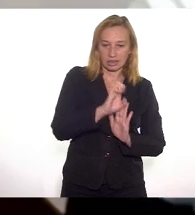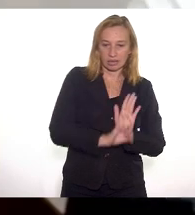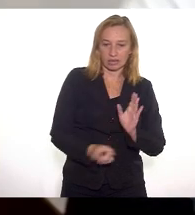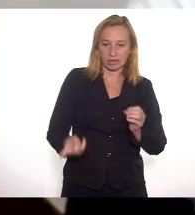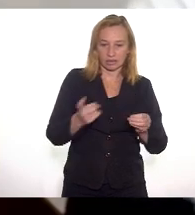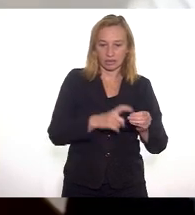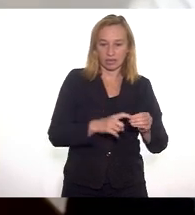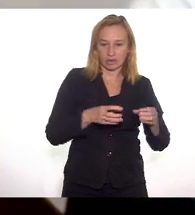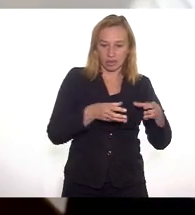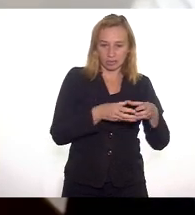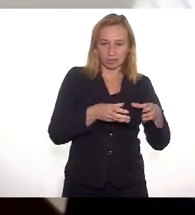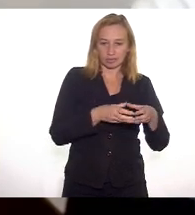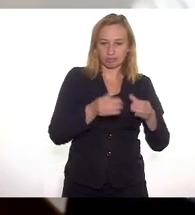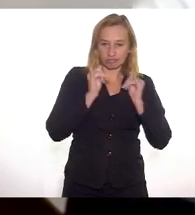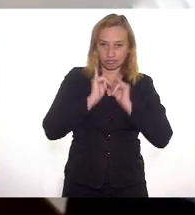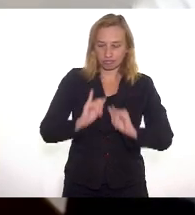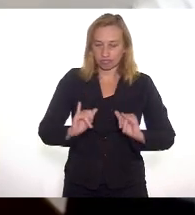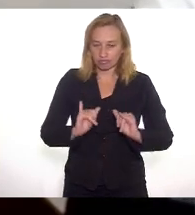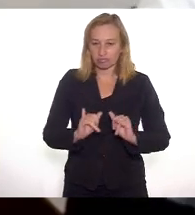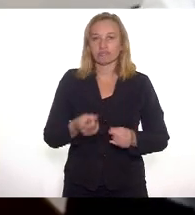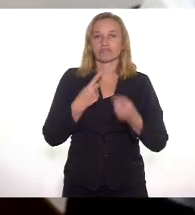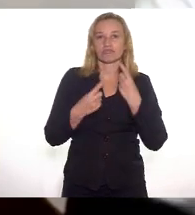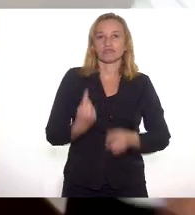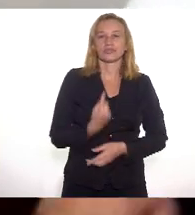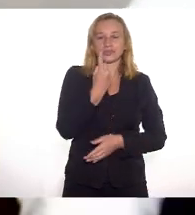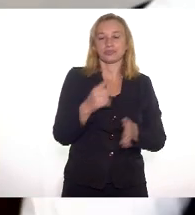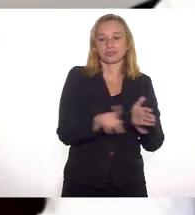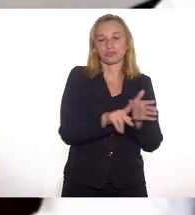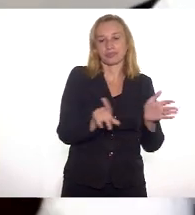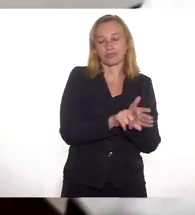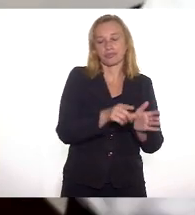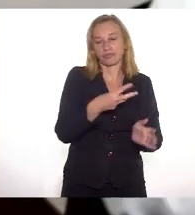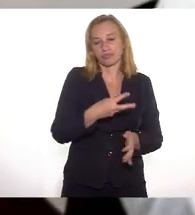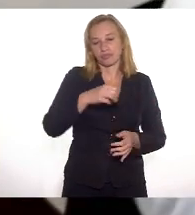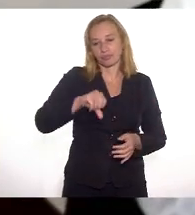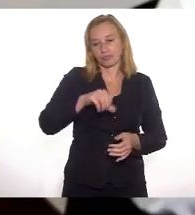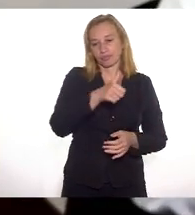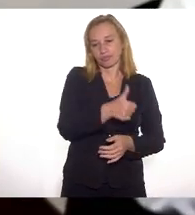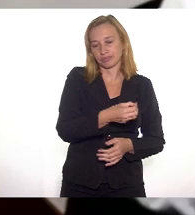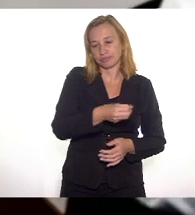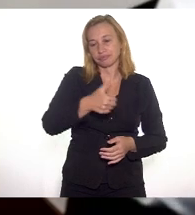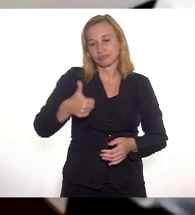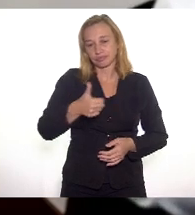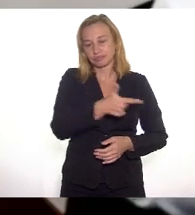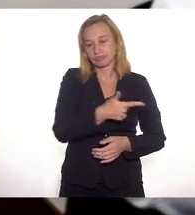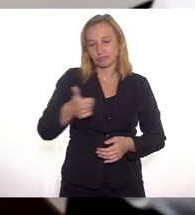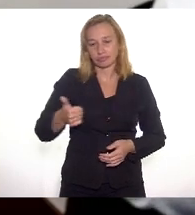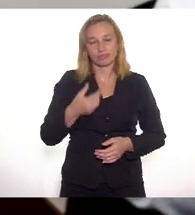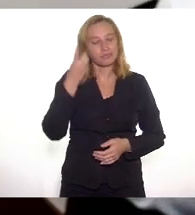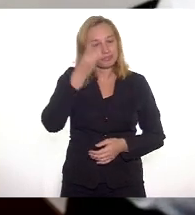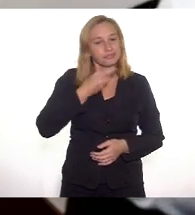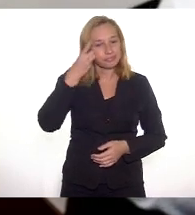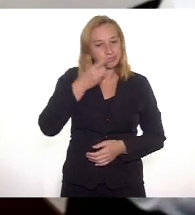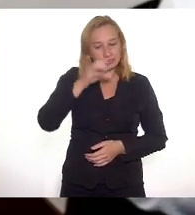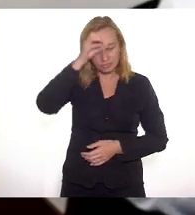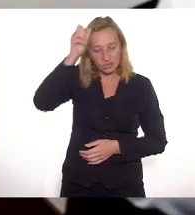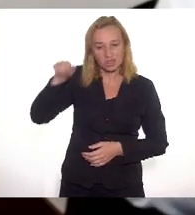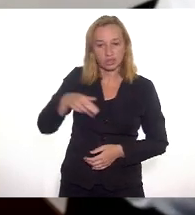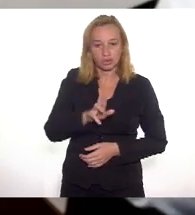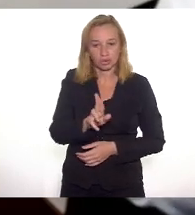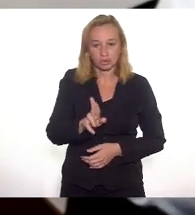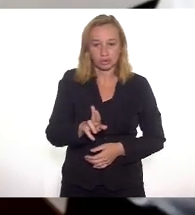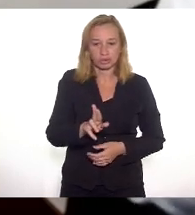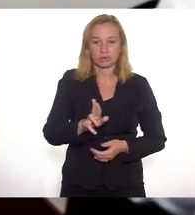às comissões. Anuncio em regime de urgência e discussão única projeto de lei 3901, de 21, de autoria da deputada Tia Ju,